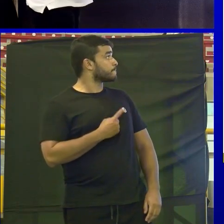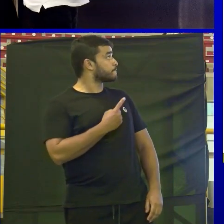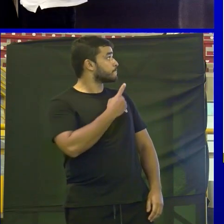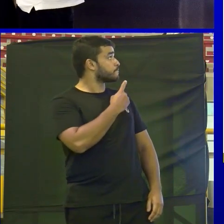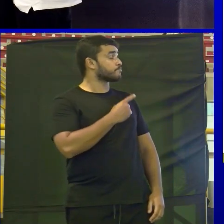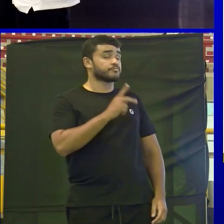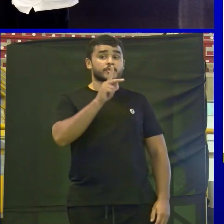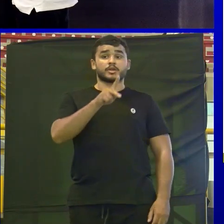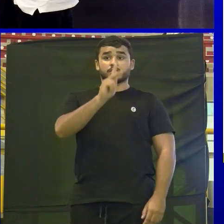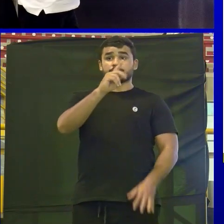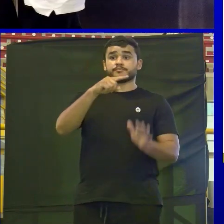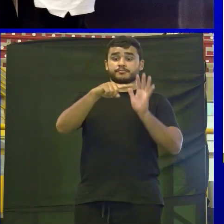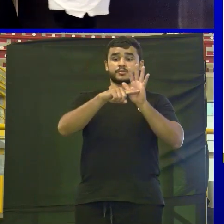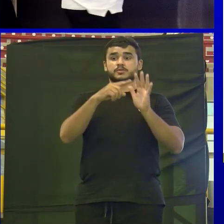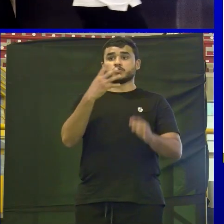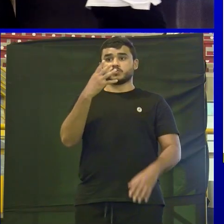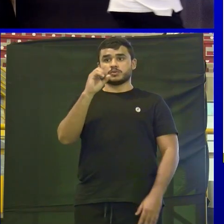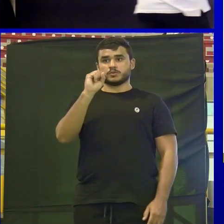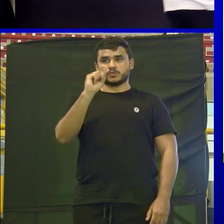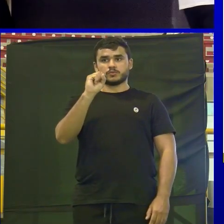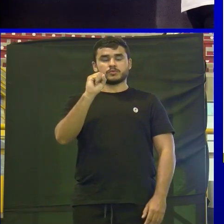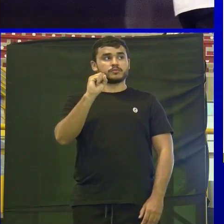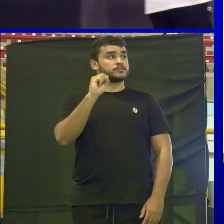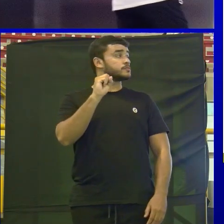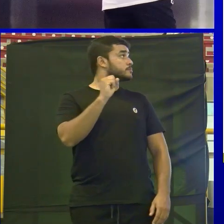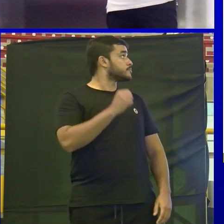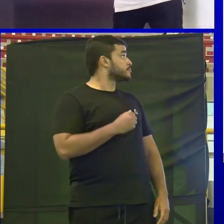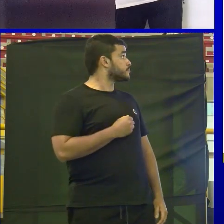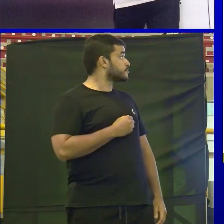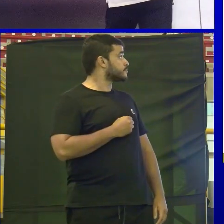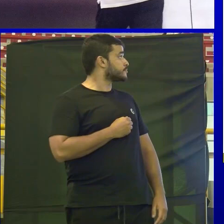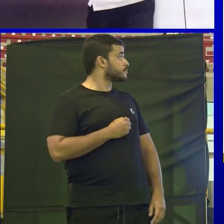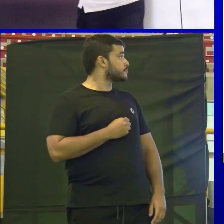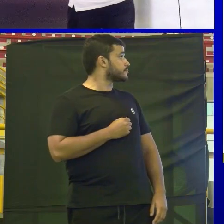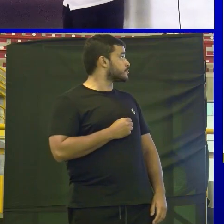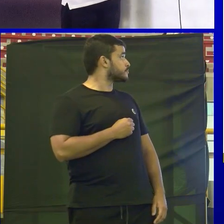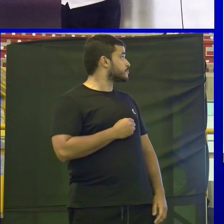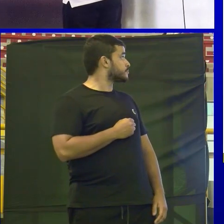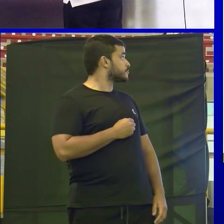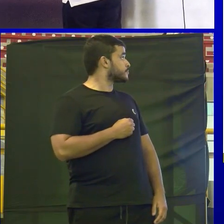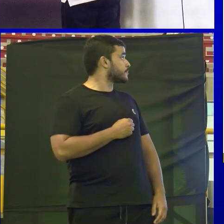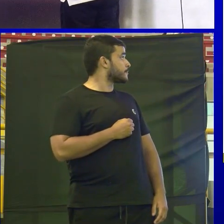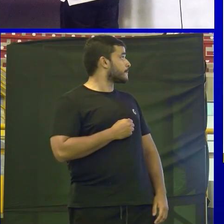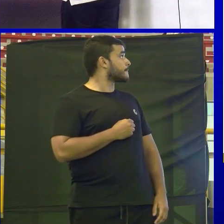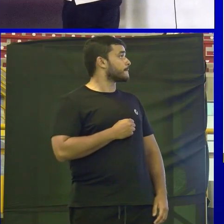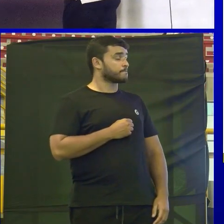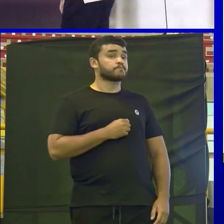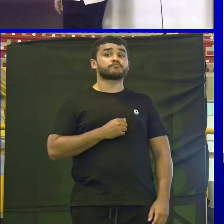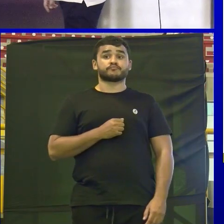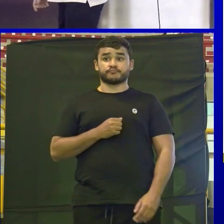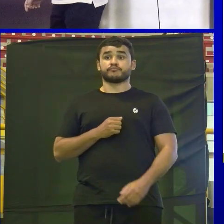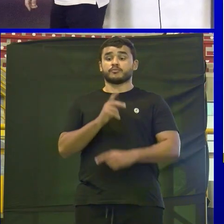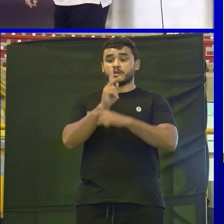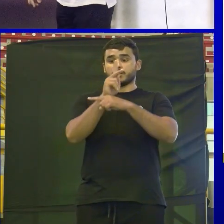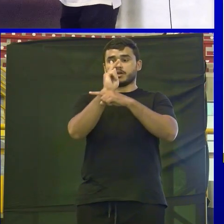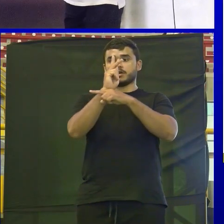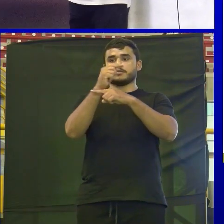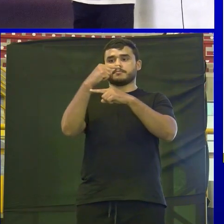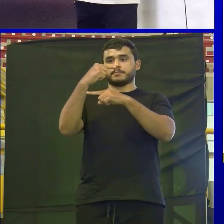K menos 48, esse cateto oposto está para esse cateto oposto